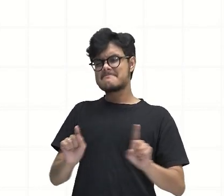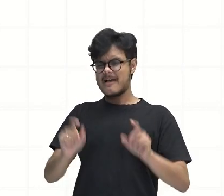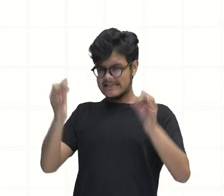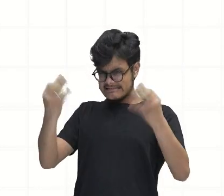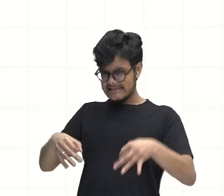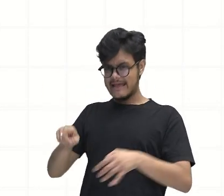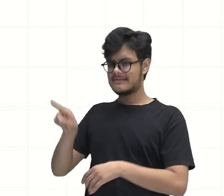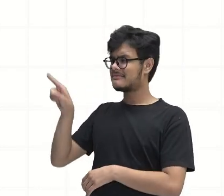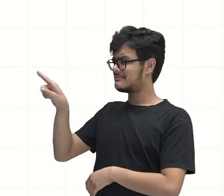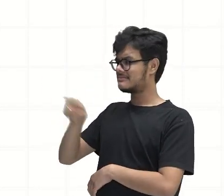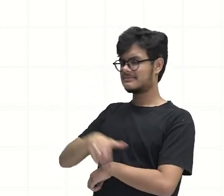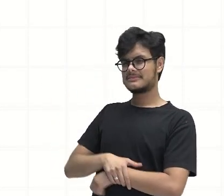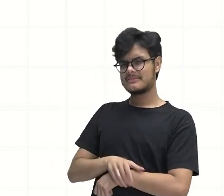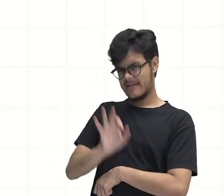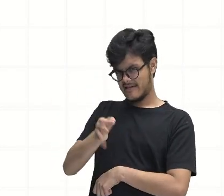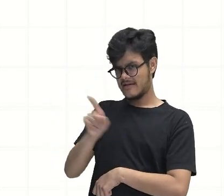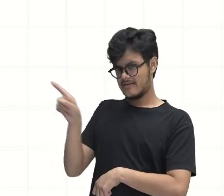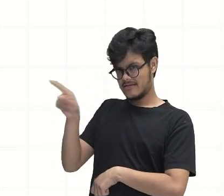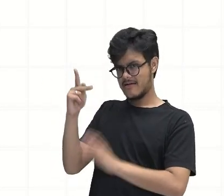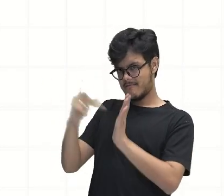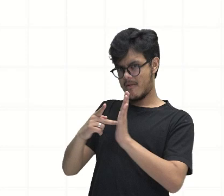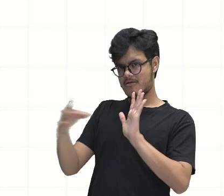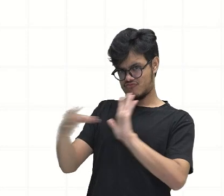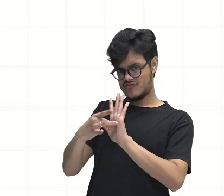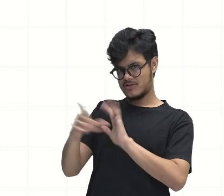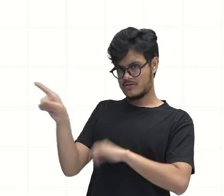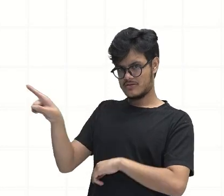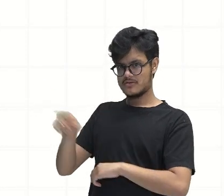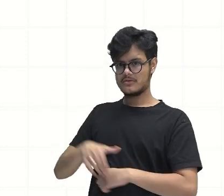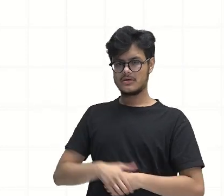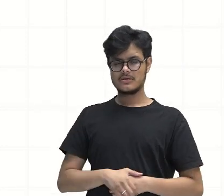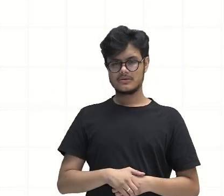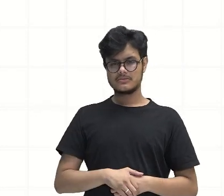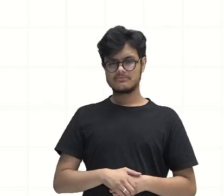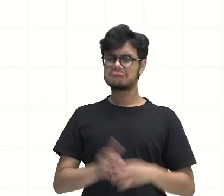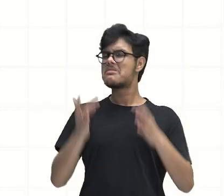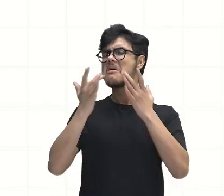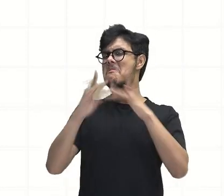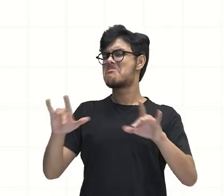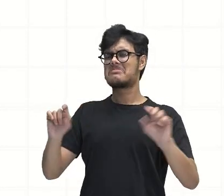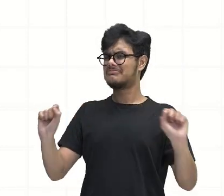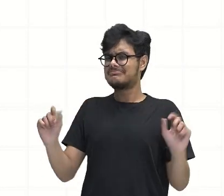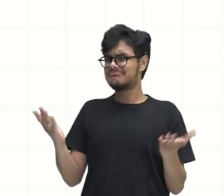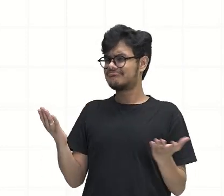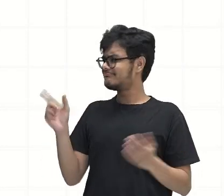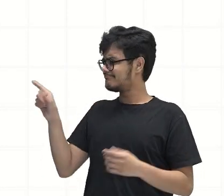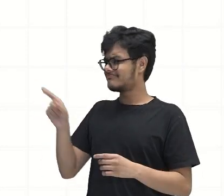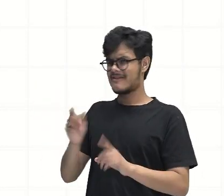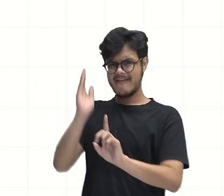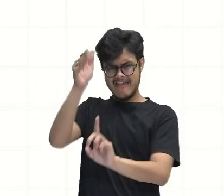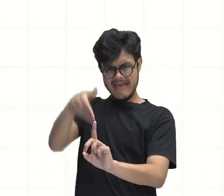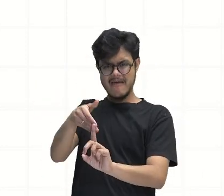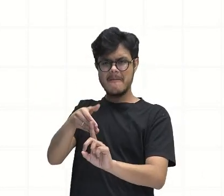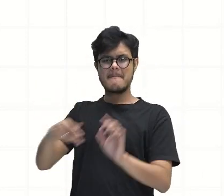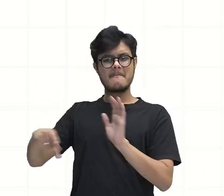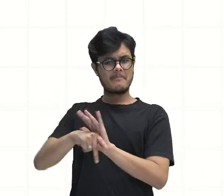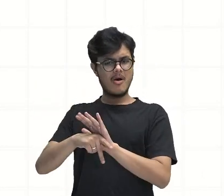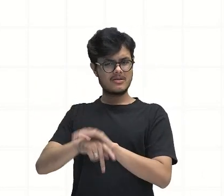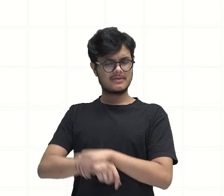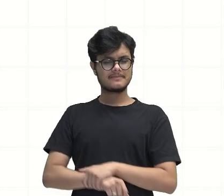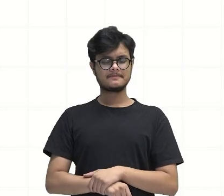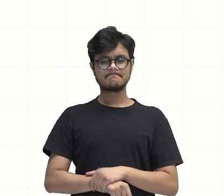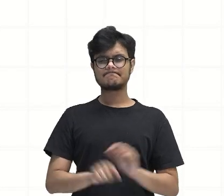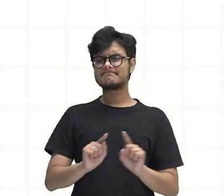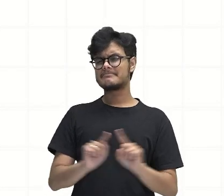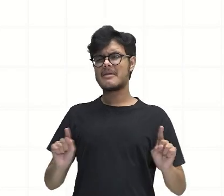é exatamente esse ponto? Quem garante que é exatamente esse ponto é o ponto médio? Ah,